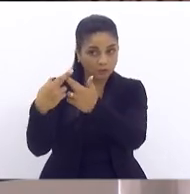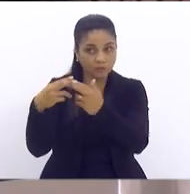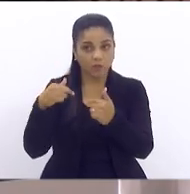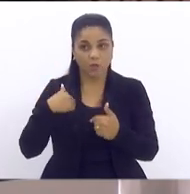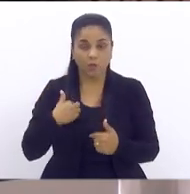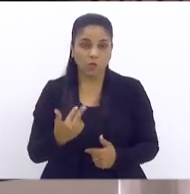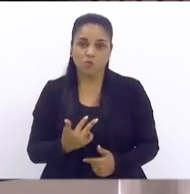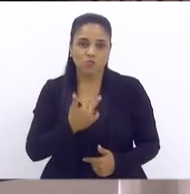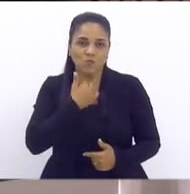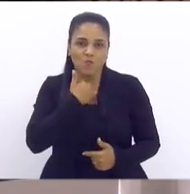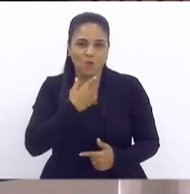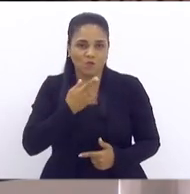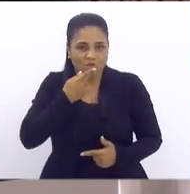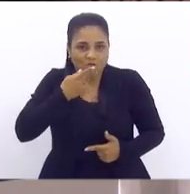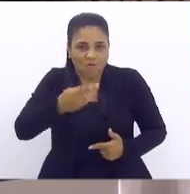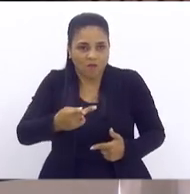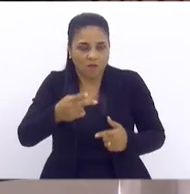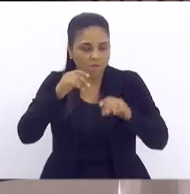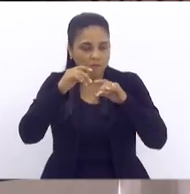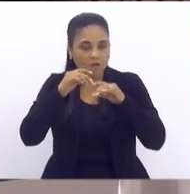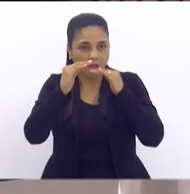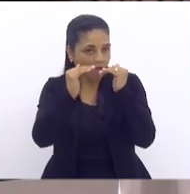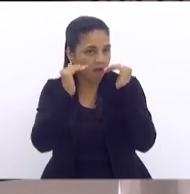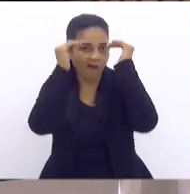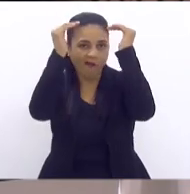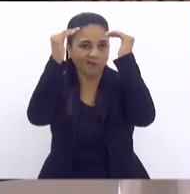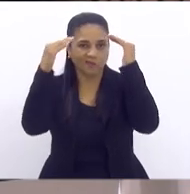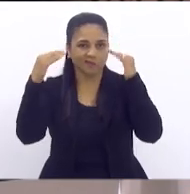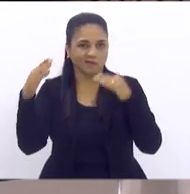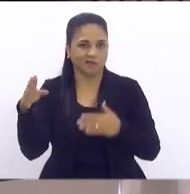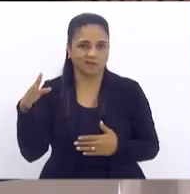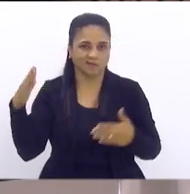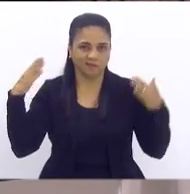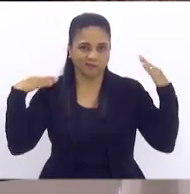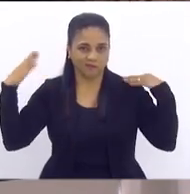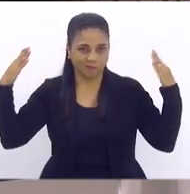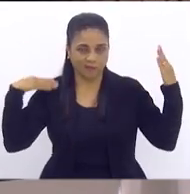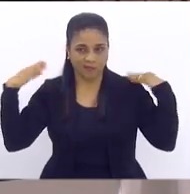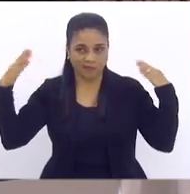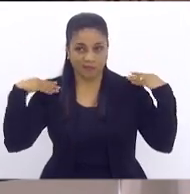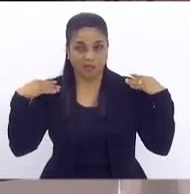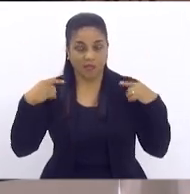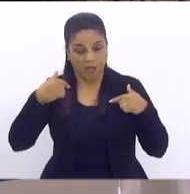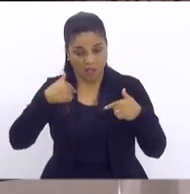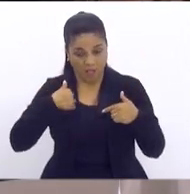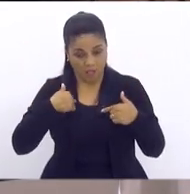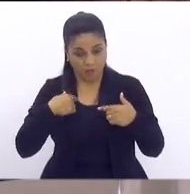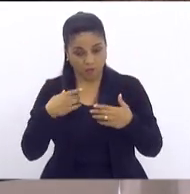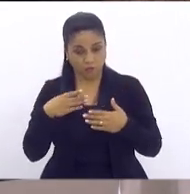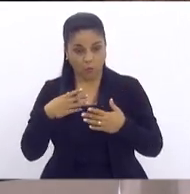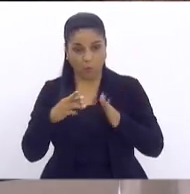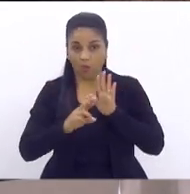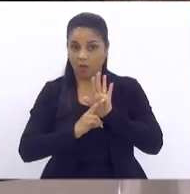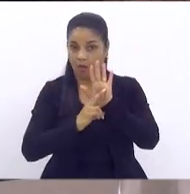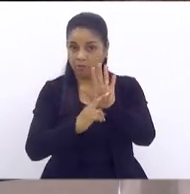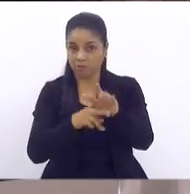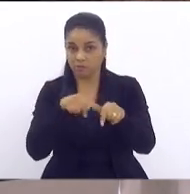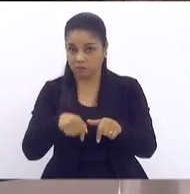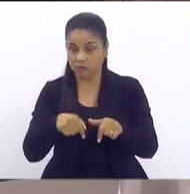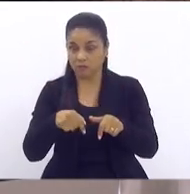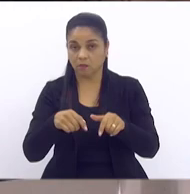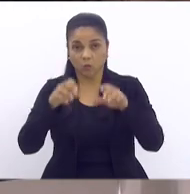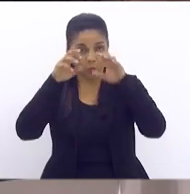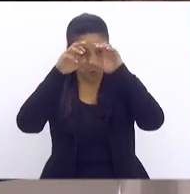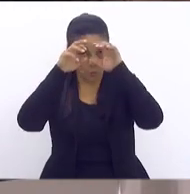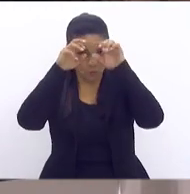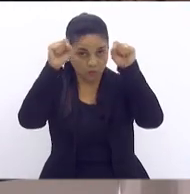pela autoridade marítima. Né? O Tribunal, eu tô aqui... Ressalto, inclusive, que eu estou falando da parte do Tribunal Marítimo. Tá?